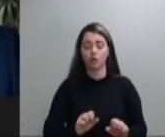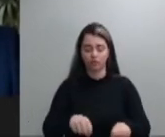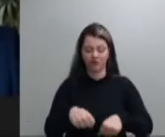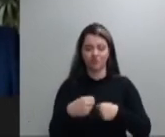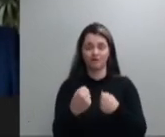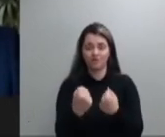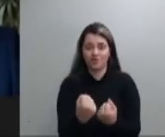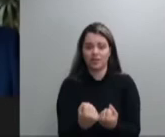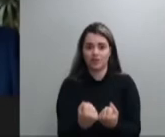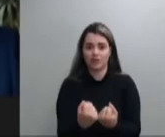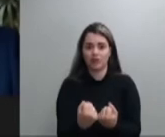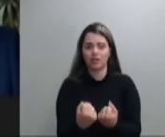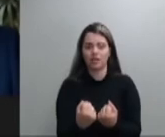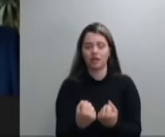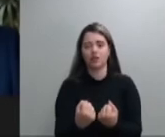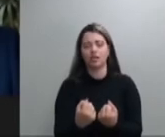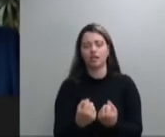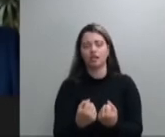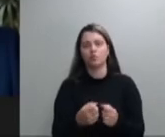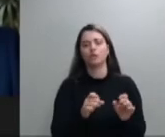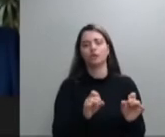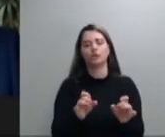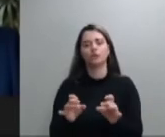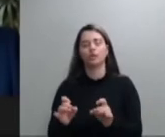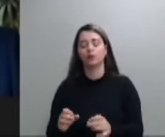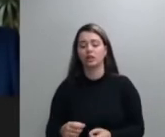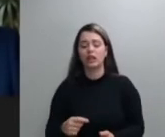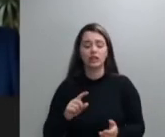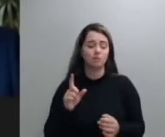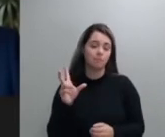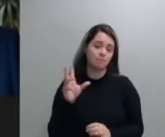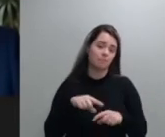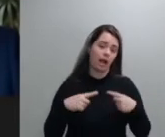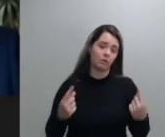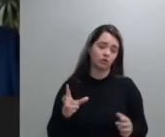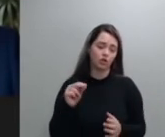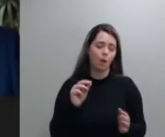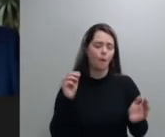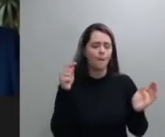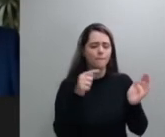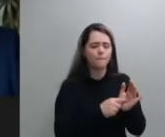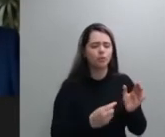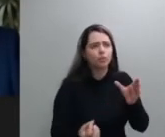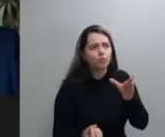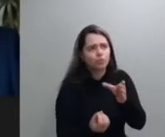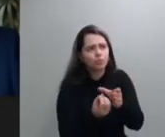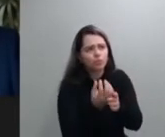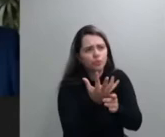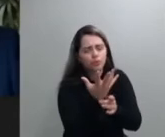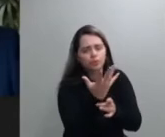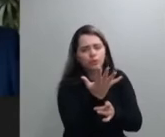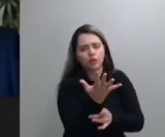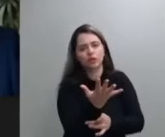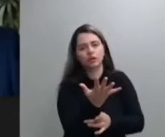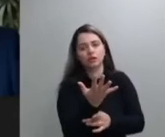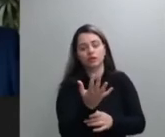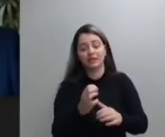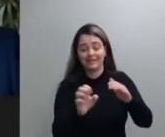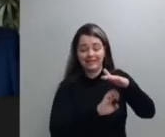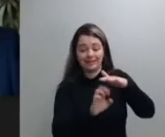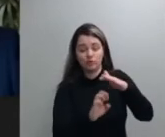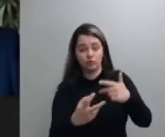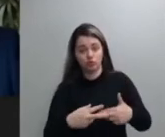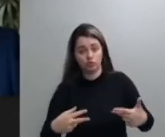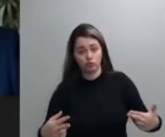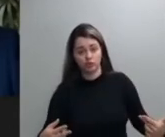e louvações mas não ao ponto de poder criar uma obrigatoriedade para as cooperativas que tem por imposição